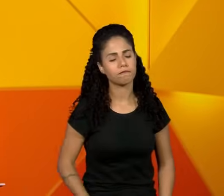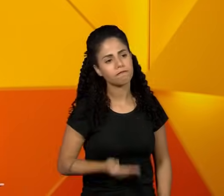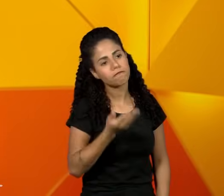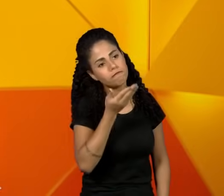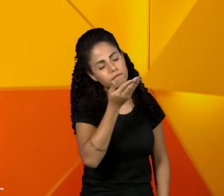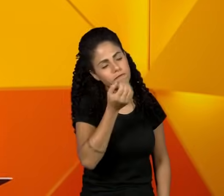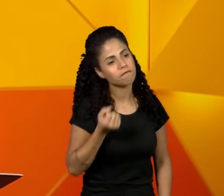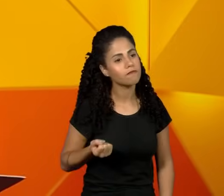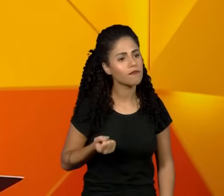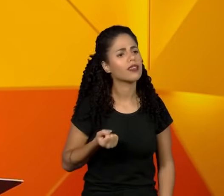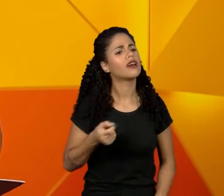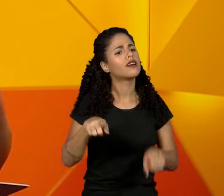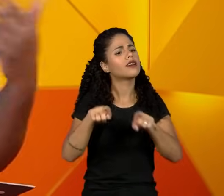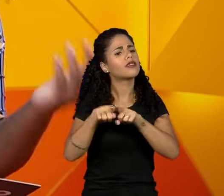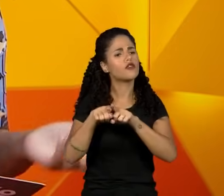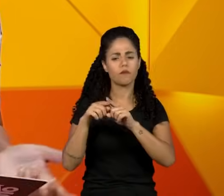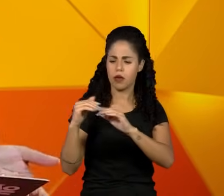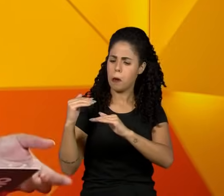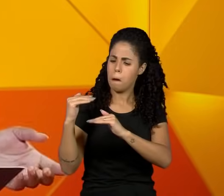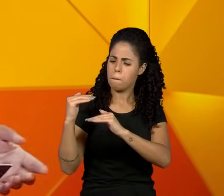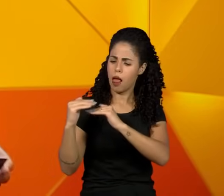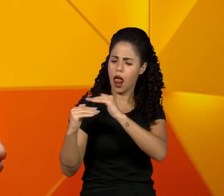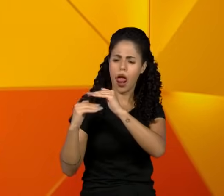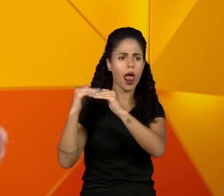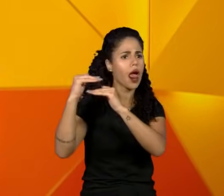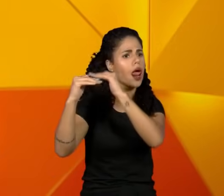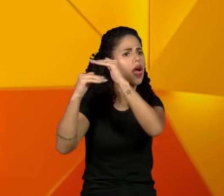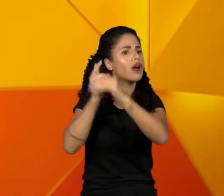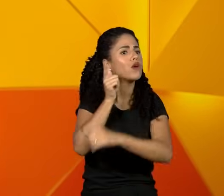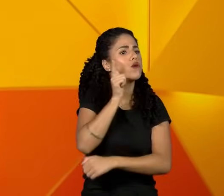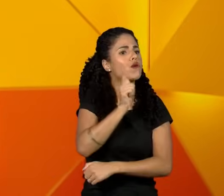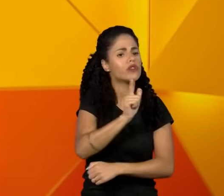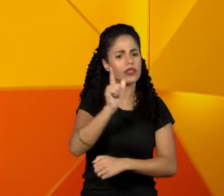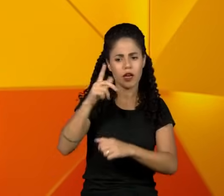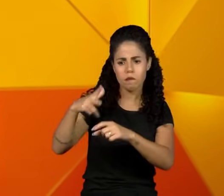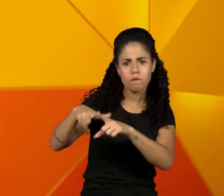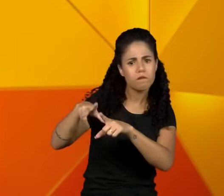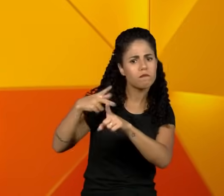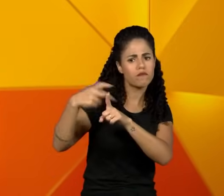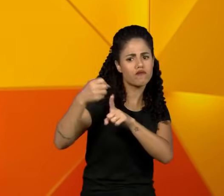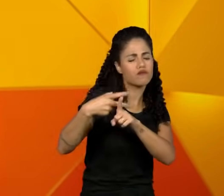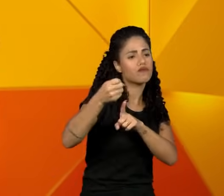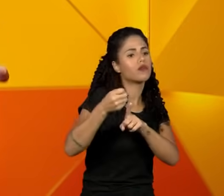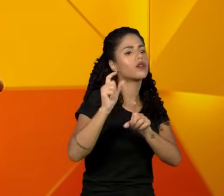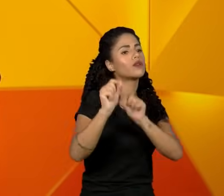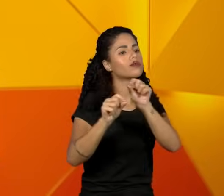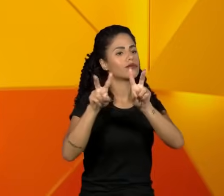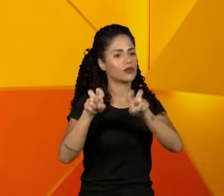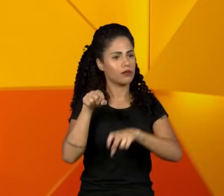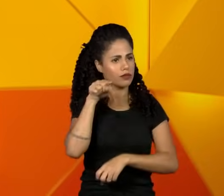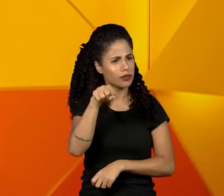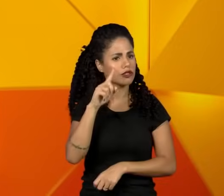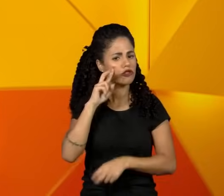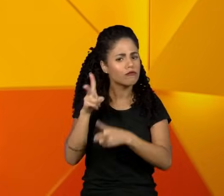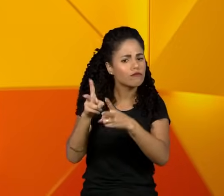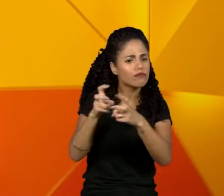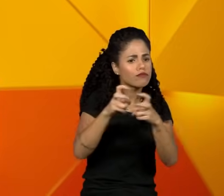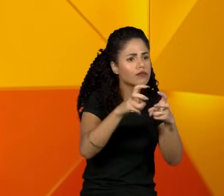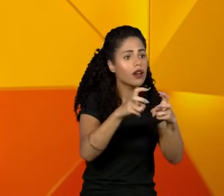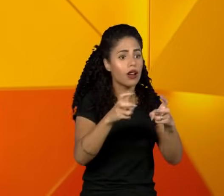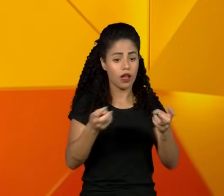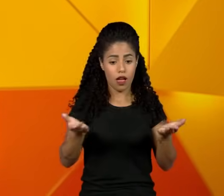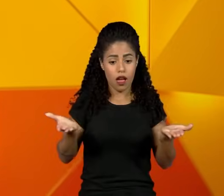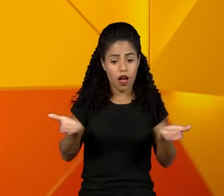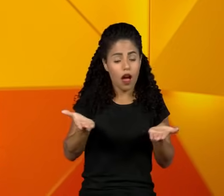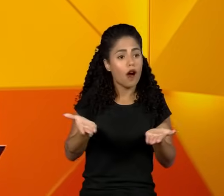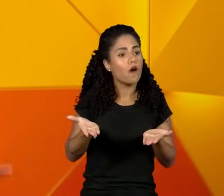Fernanda, e esses avanços, essa pesquisa que o Sidney traz, são responsáveis por essa fala que a gente tem ouvido muito, que é desse novo momento